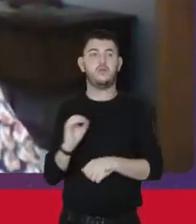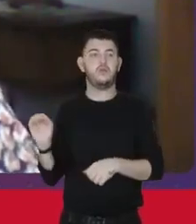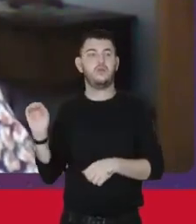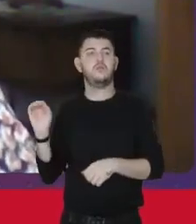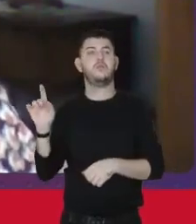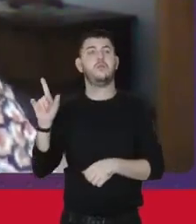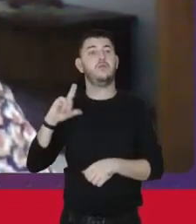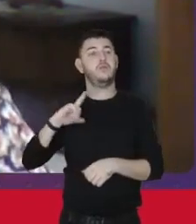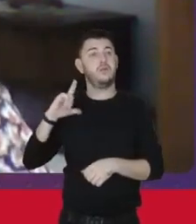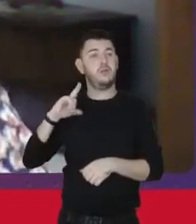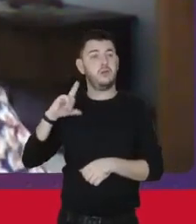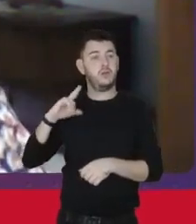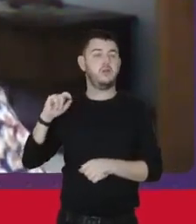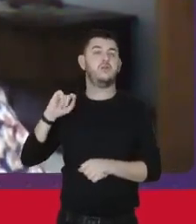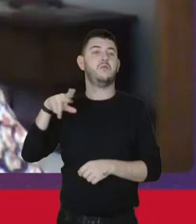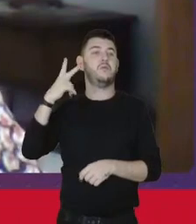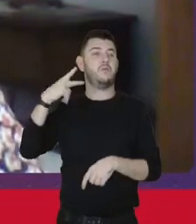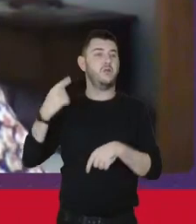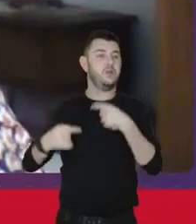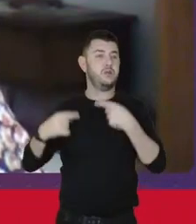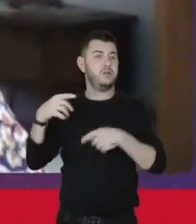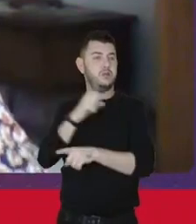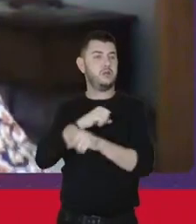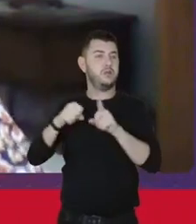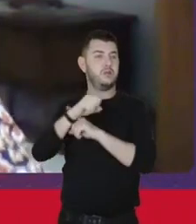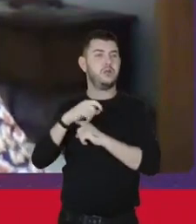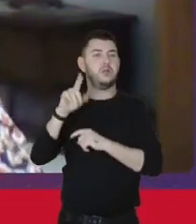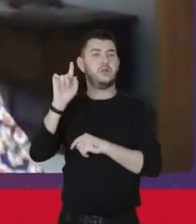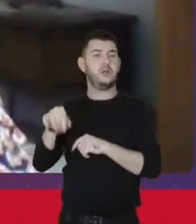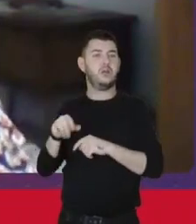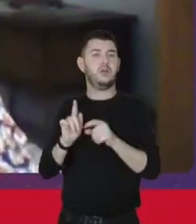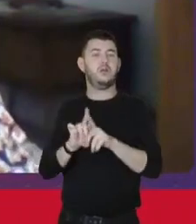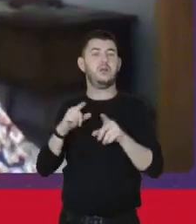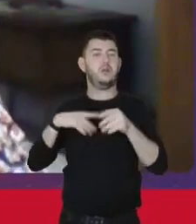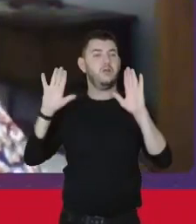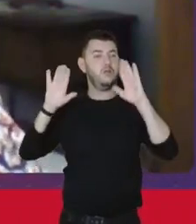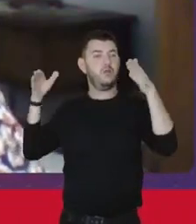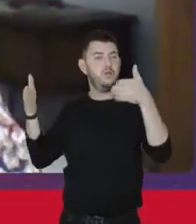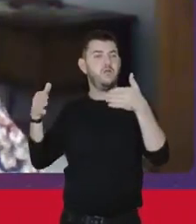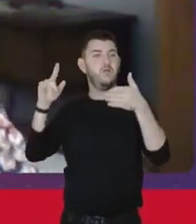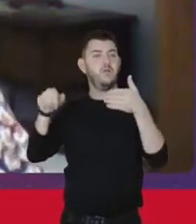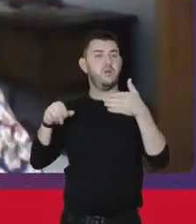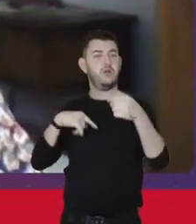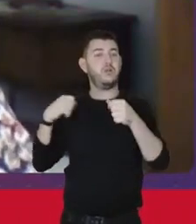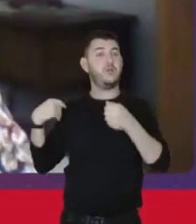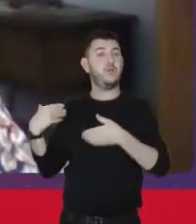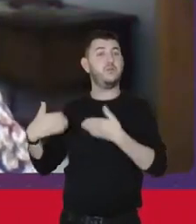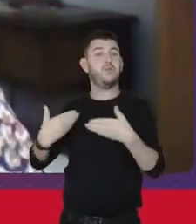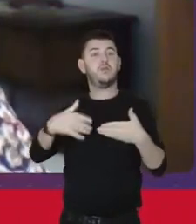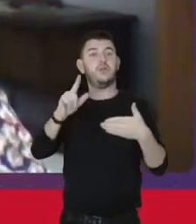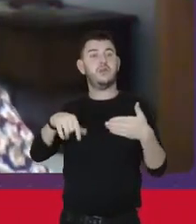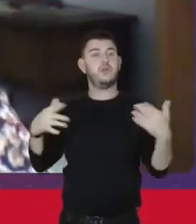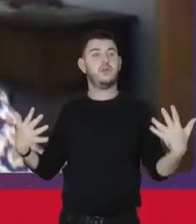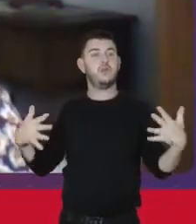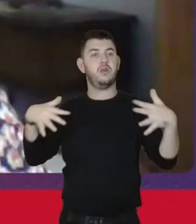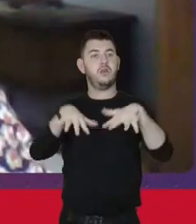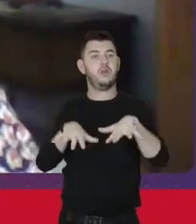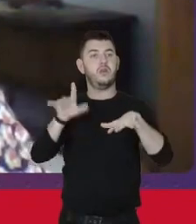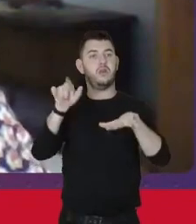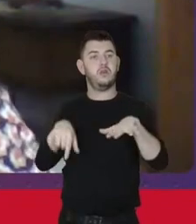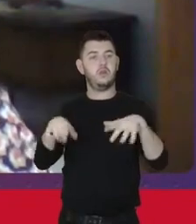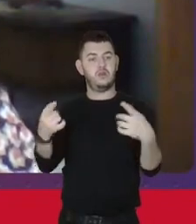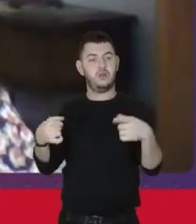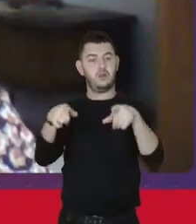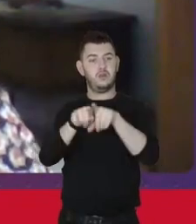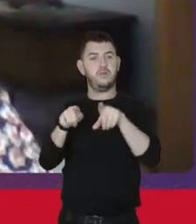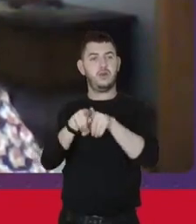por meio de um conjunto de políticas sociais que estavam centradas no processo de inclusão e resgate